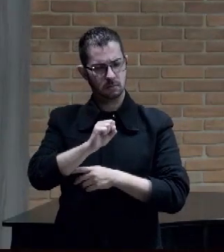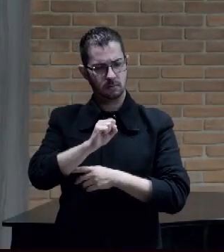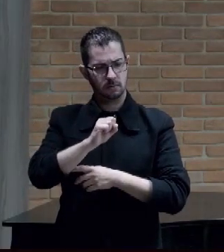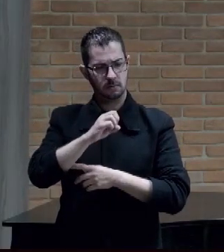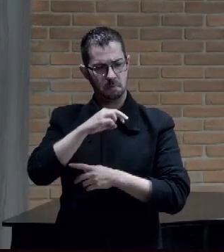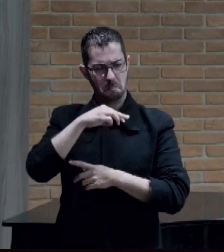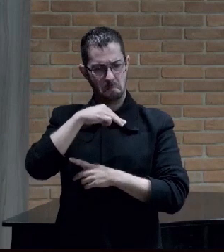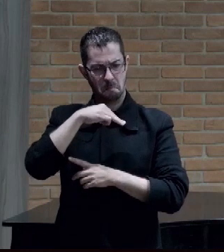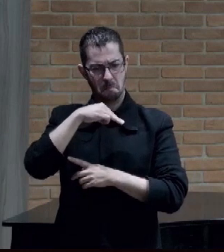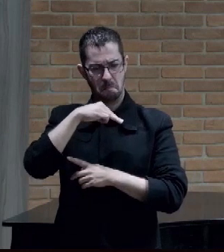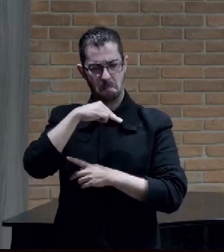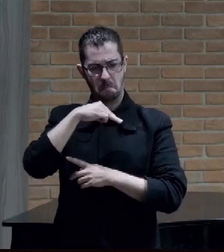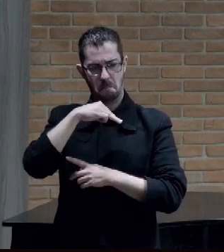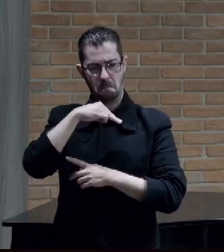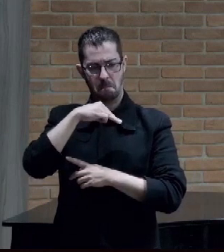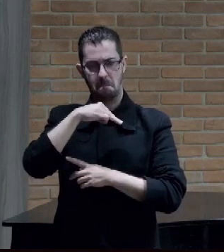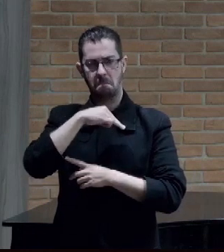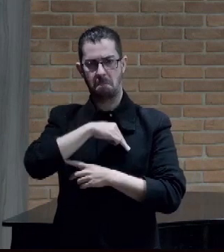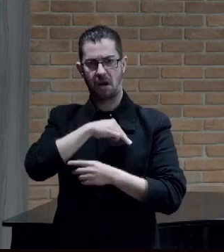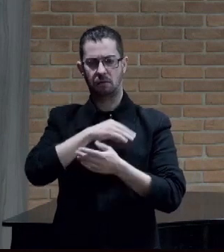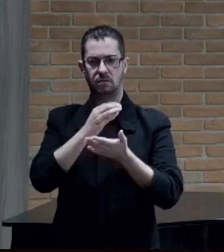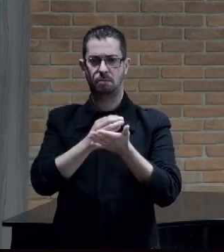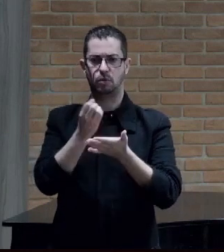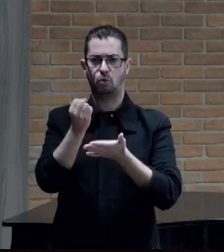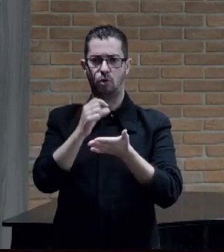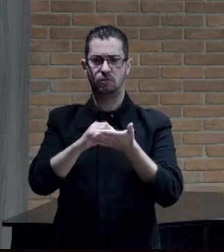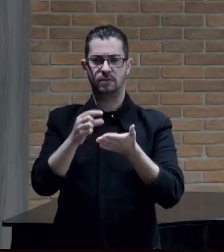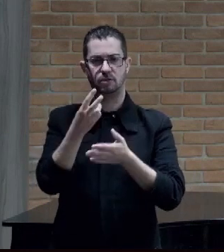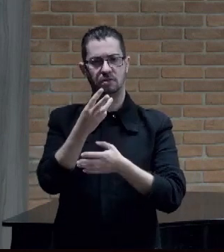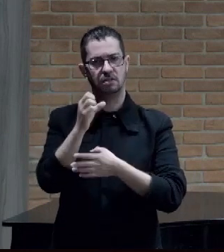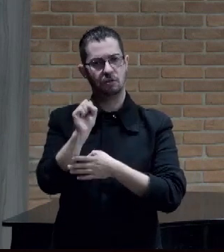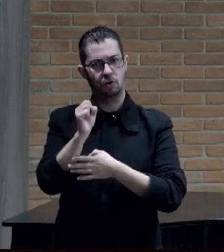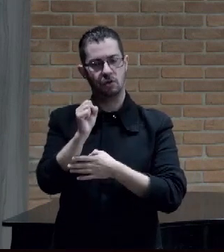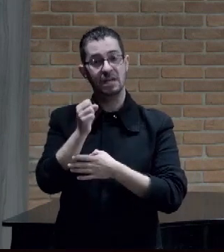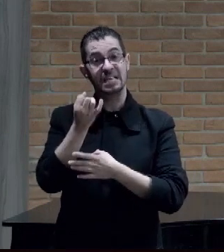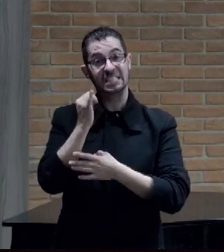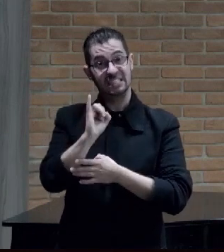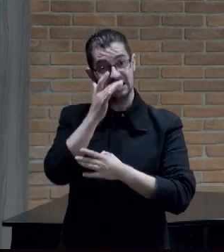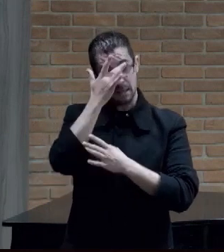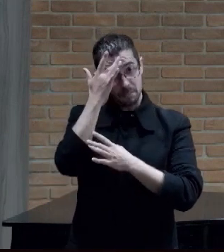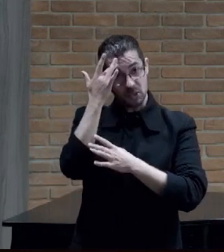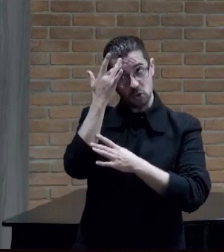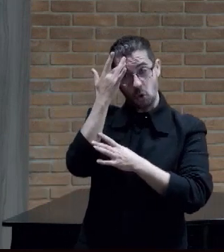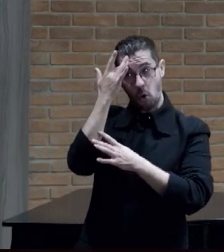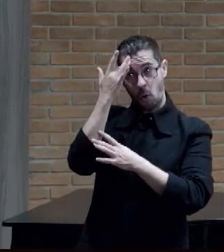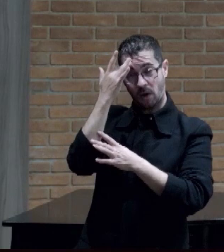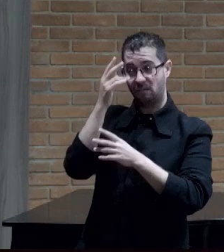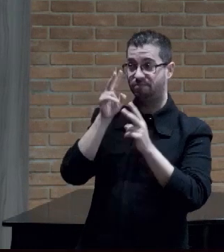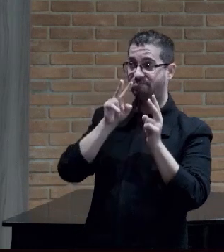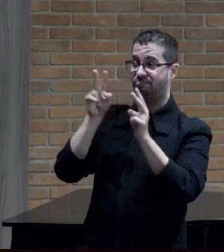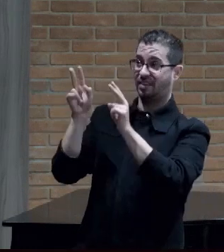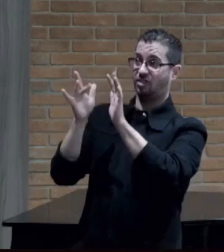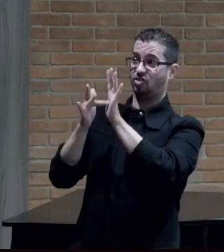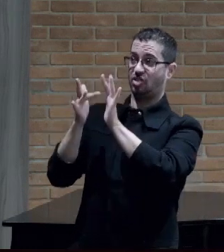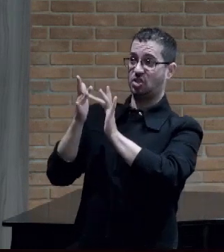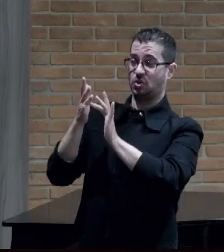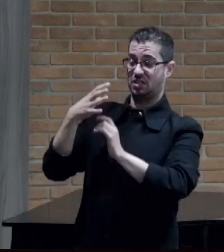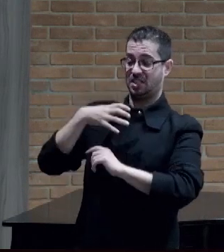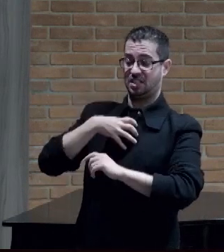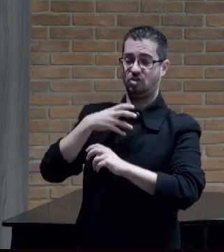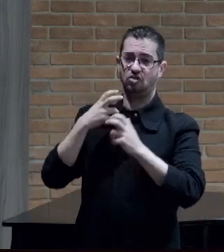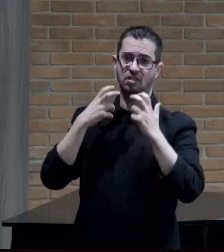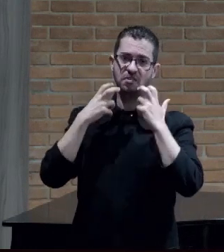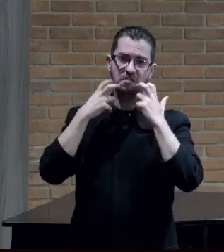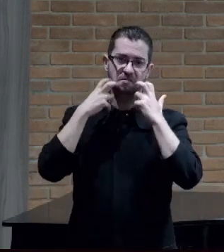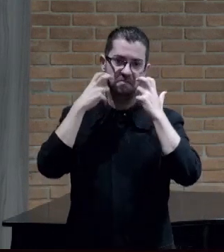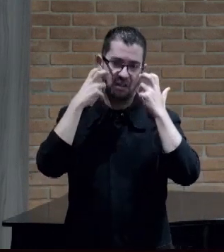se alguém se envergonhar de mim e de minha mensagem, nesta época de adultério e pecado, o Filho do